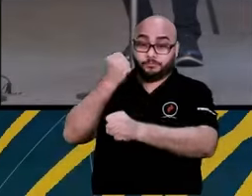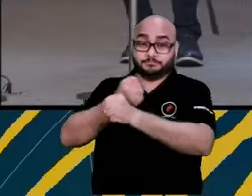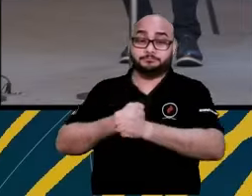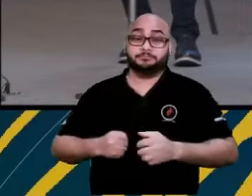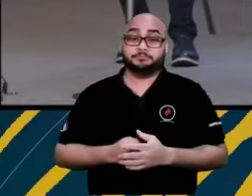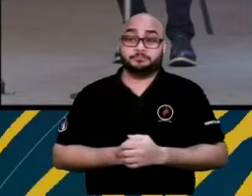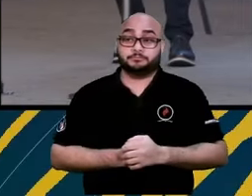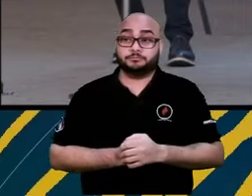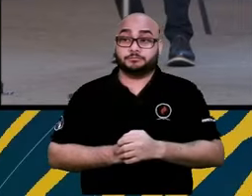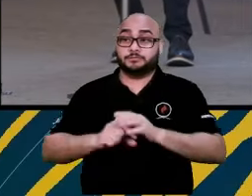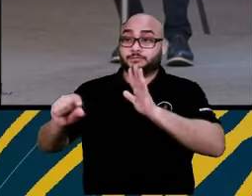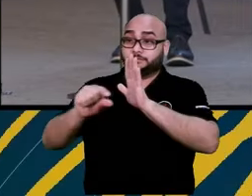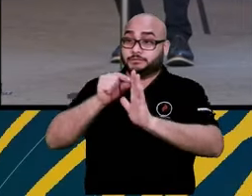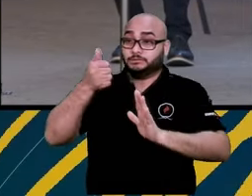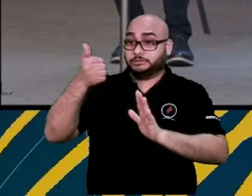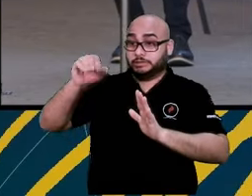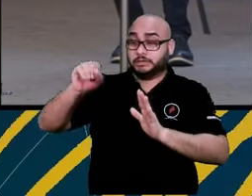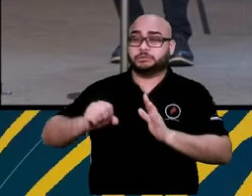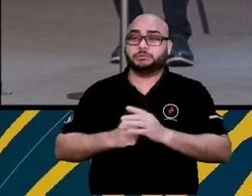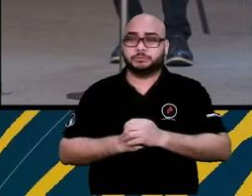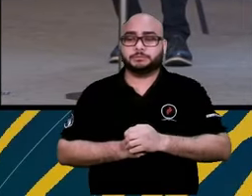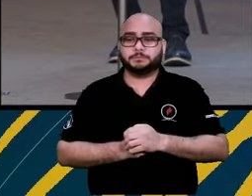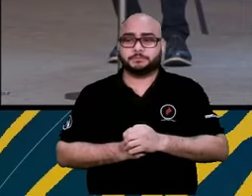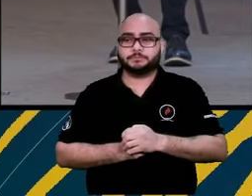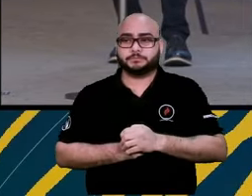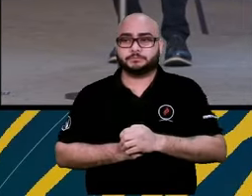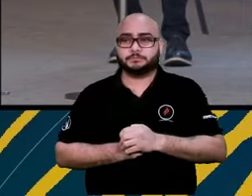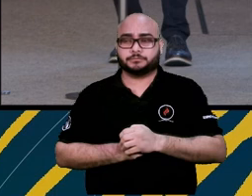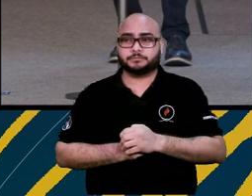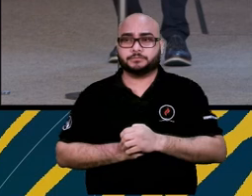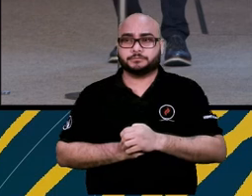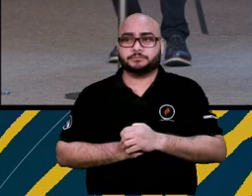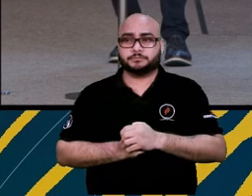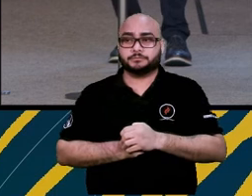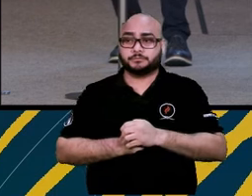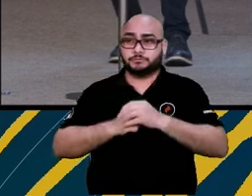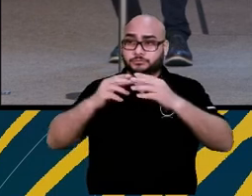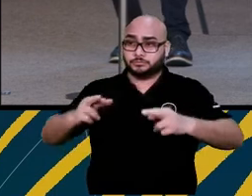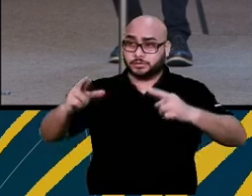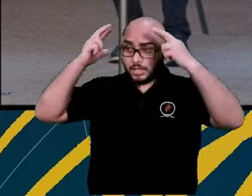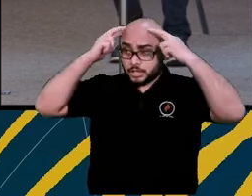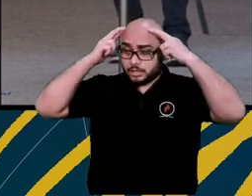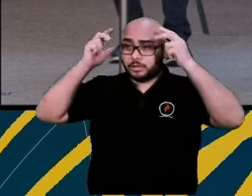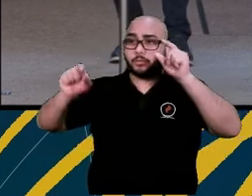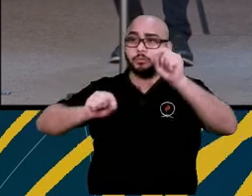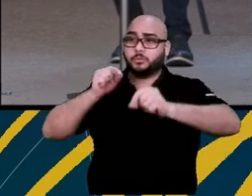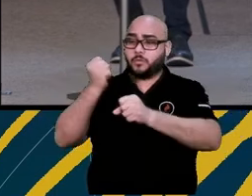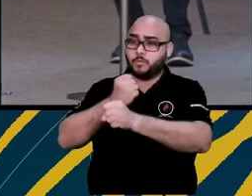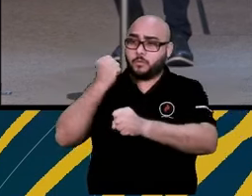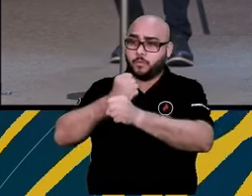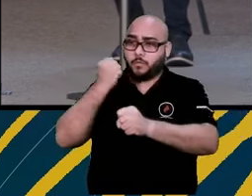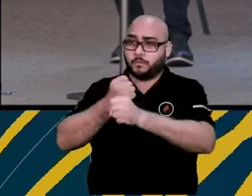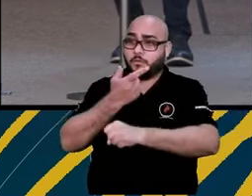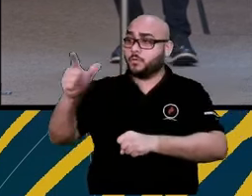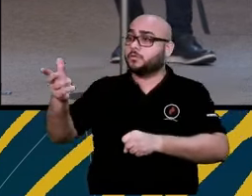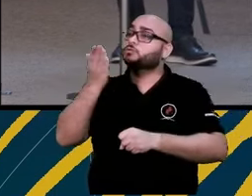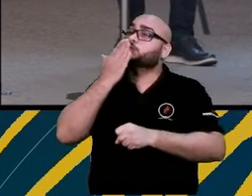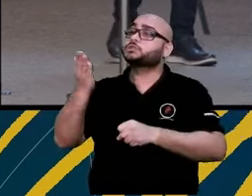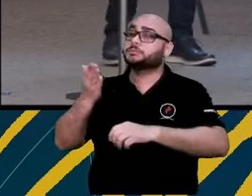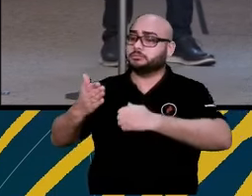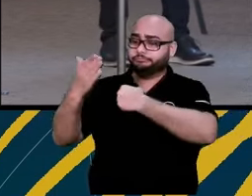E fez roubar um lugar deles escudos de cobre, e o entregou nas mãos dos capitães da guarda, que guardavam a porta da casa do